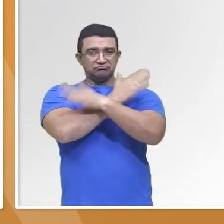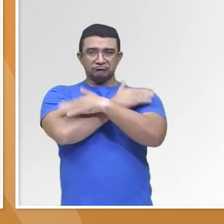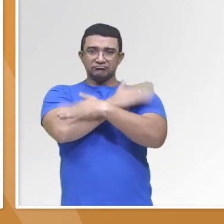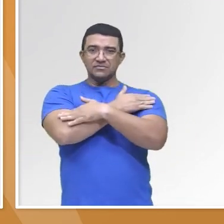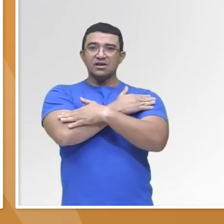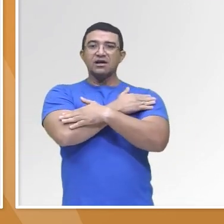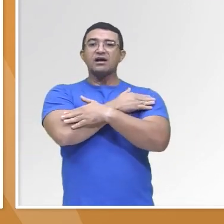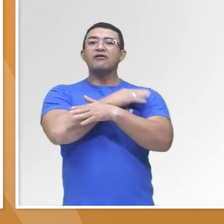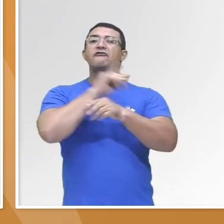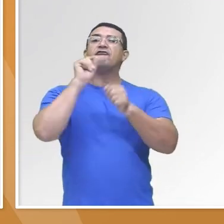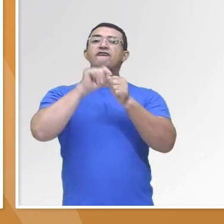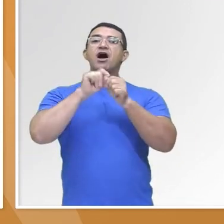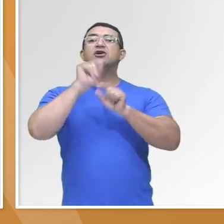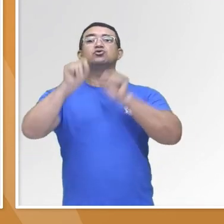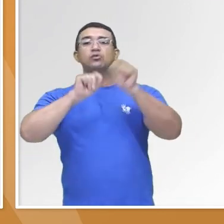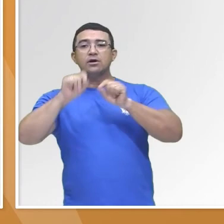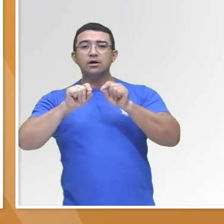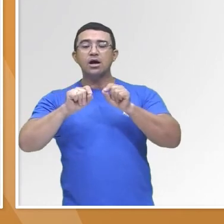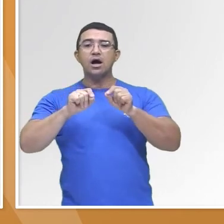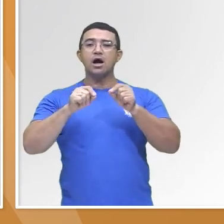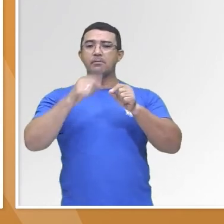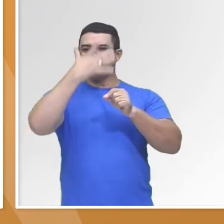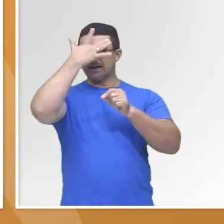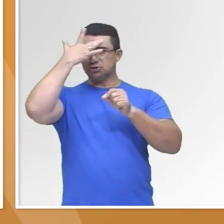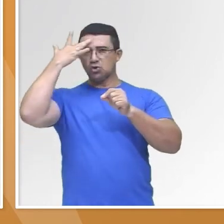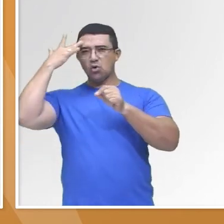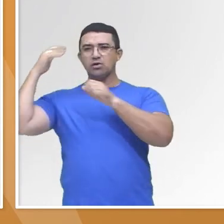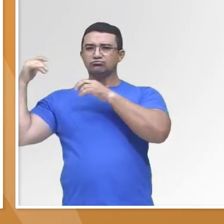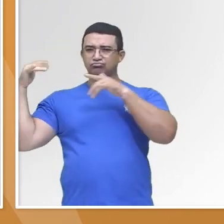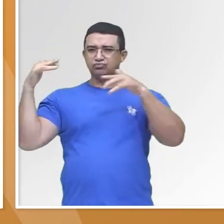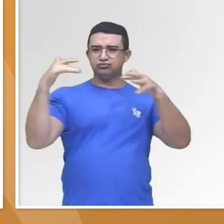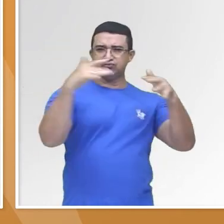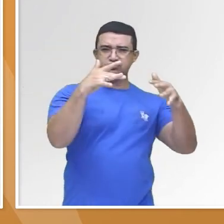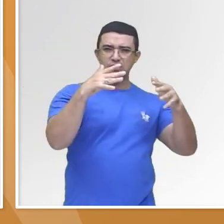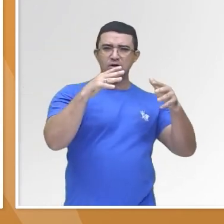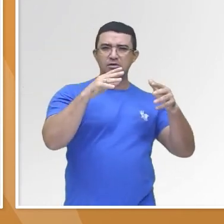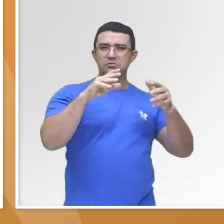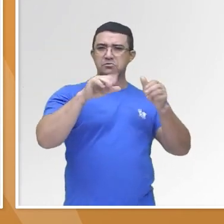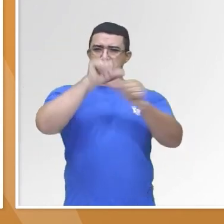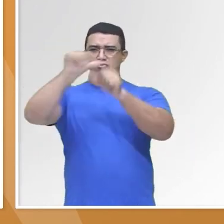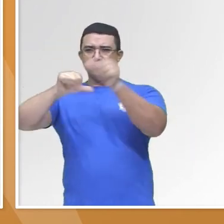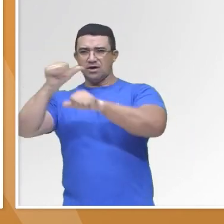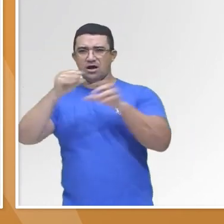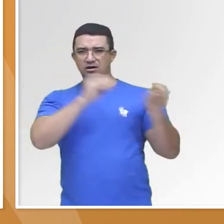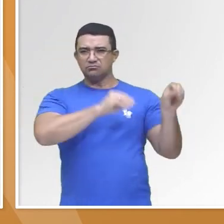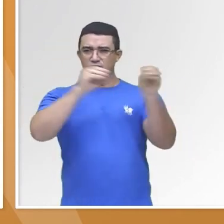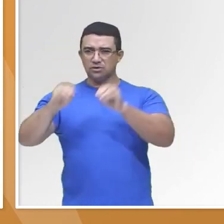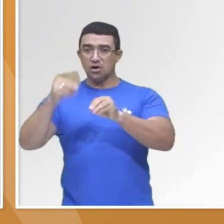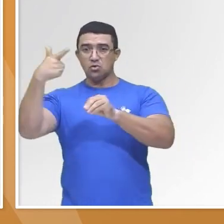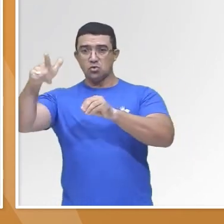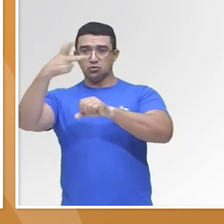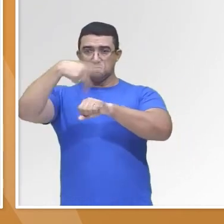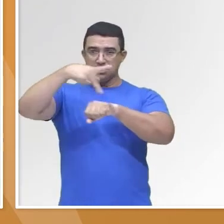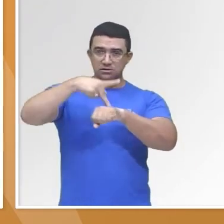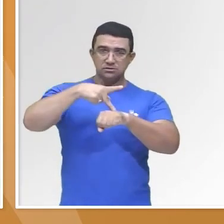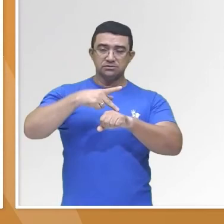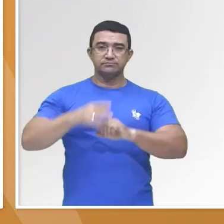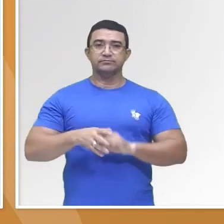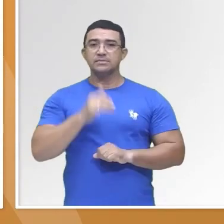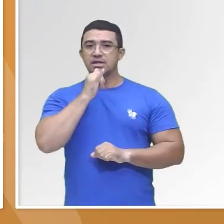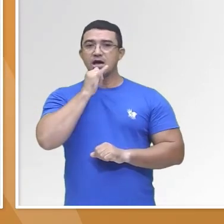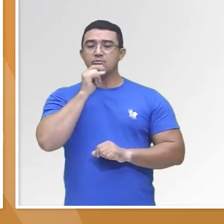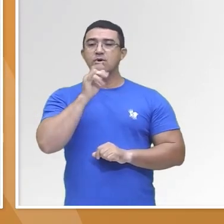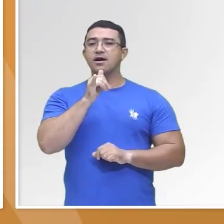que essa concentração da população possa ter, né, algumas alterações. Então, olha só, nós temos